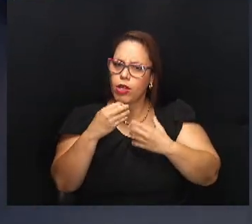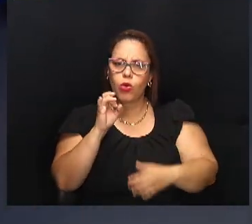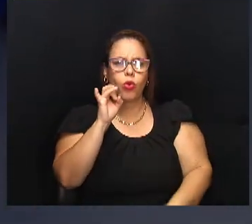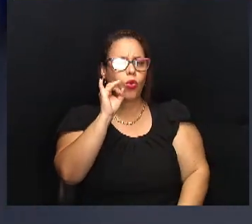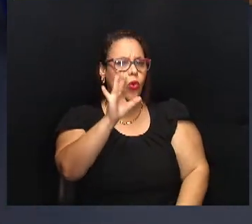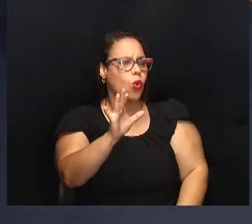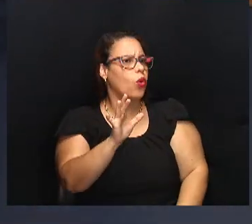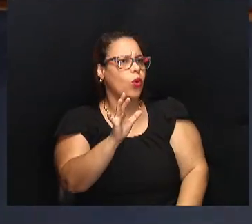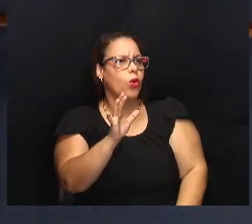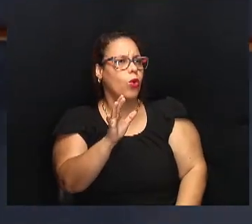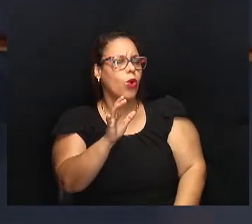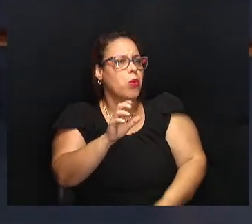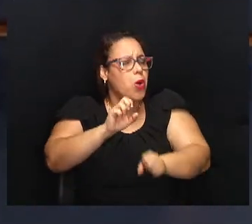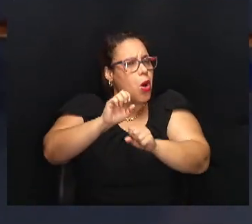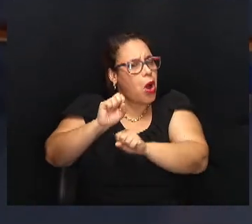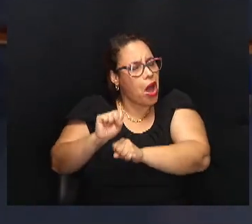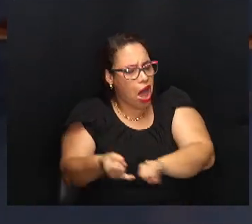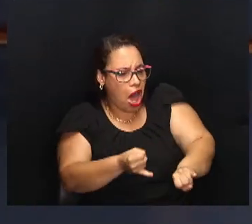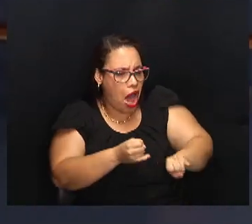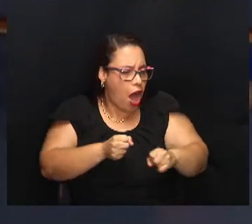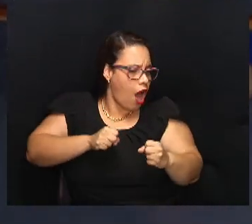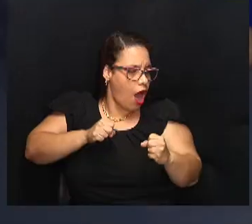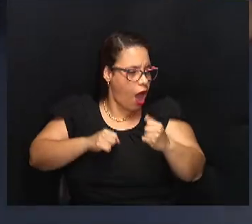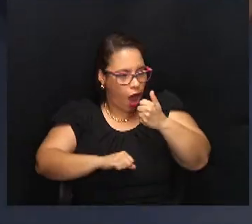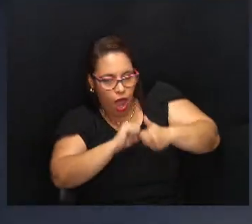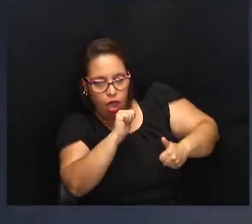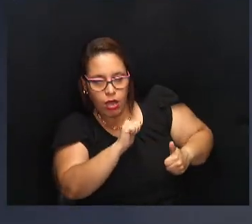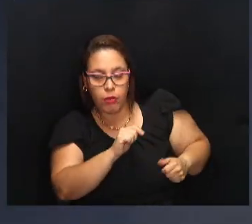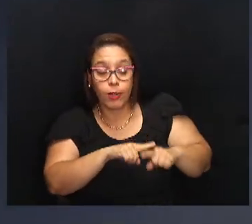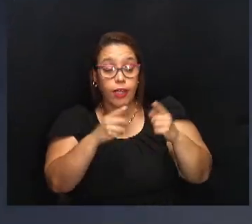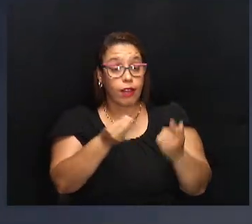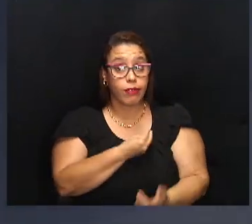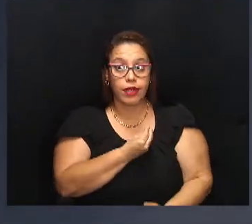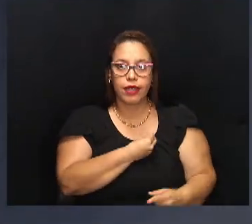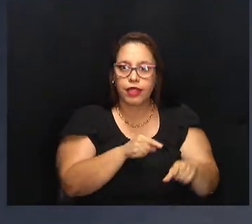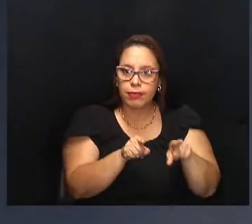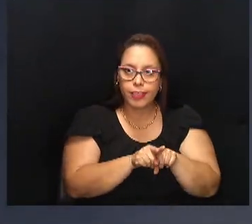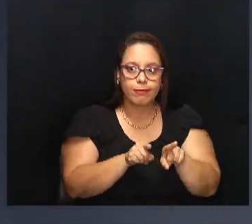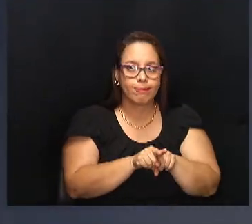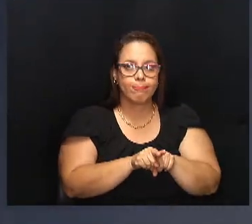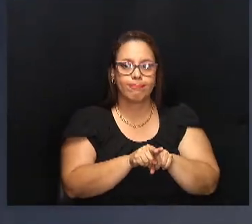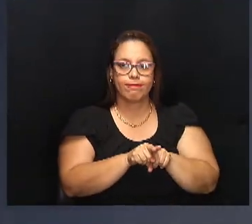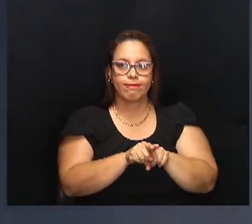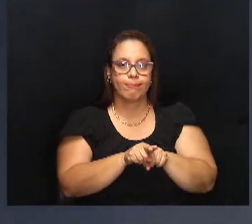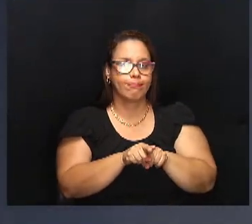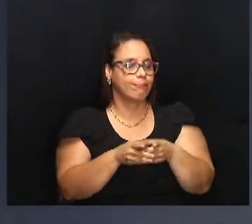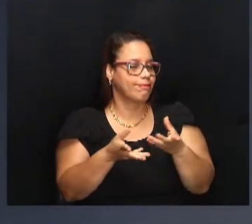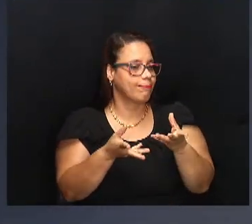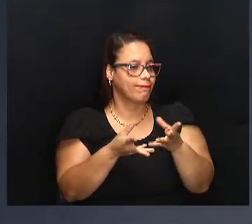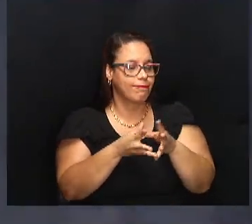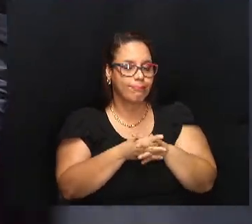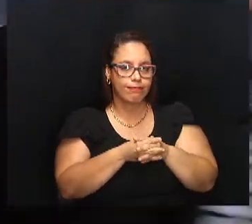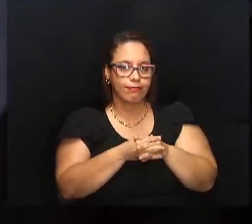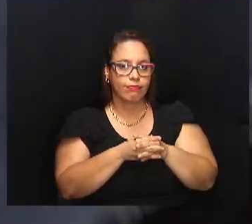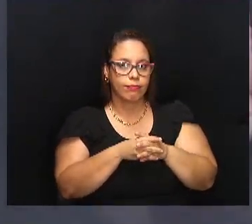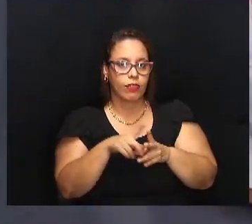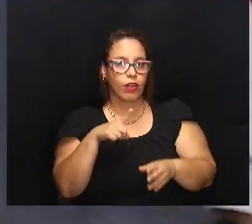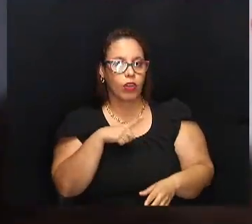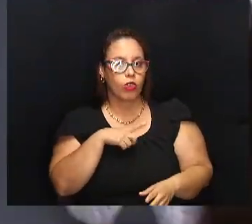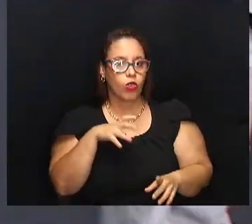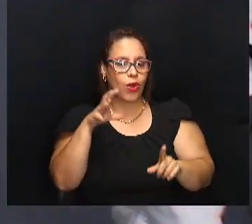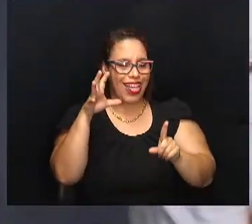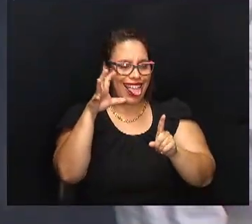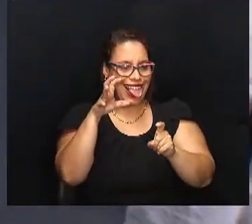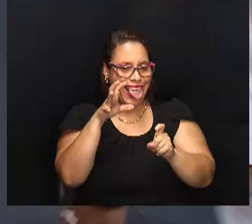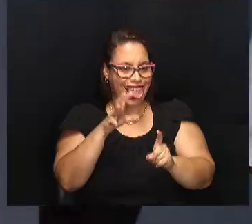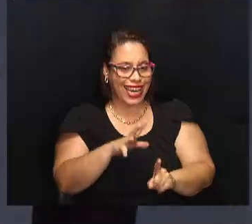como uma arte marcial, mas para coisas da vida, né? Então a gente tem ali a questão da pressão que a gente sofre